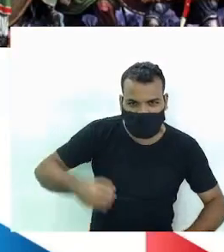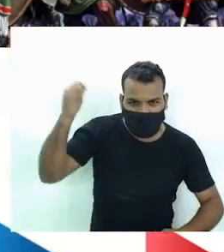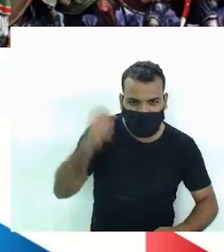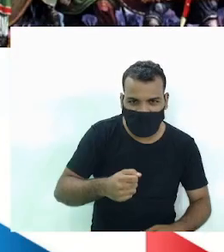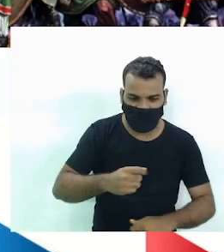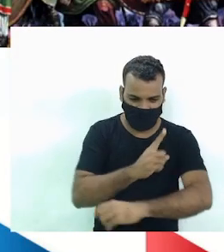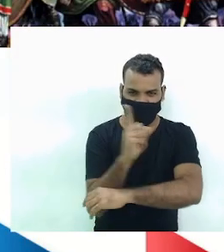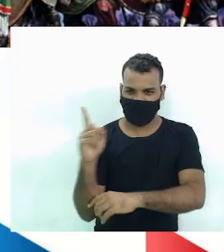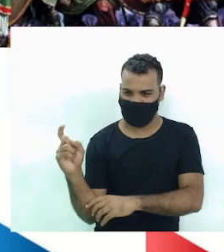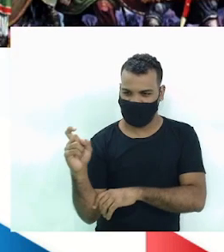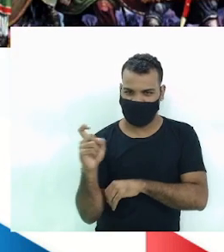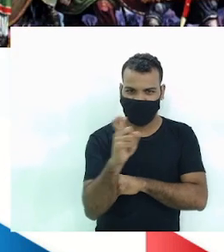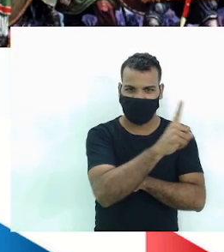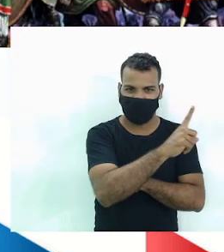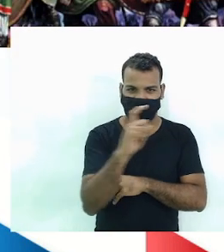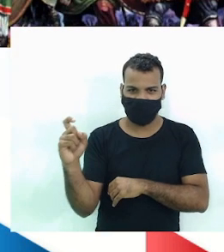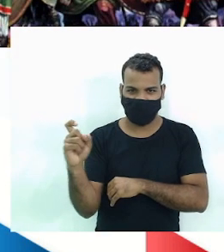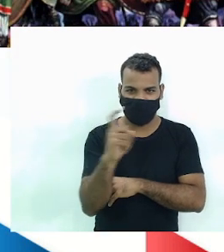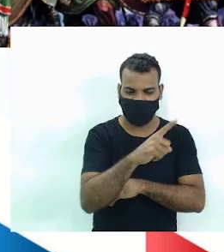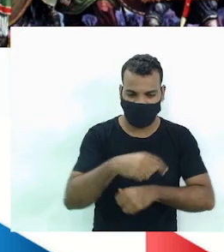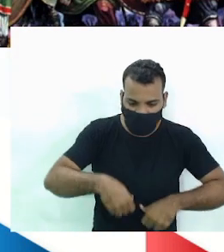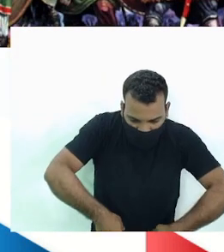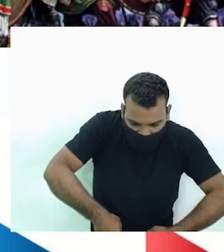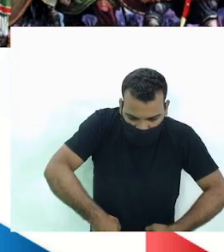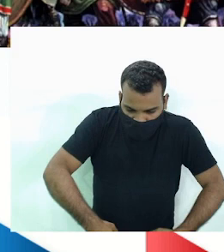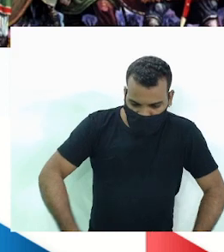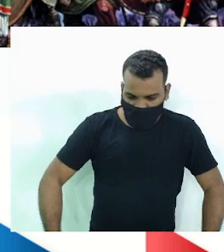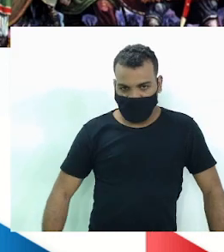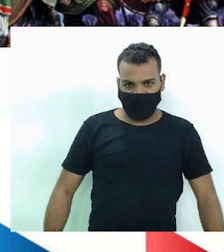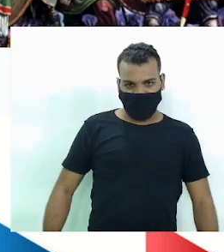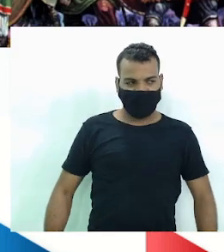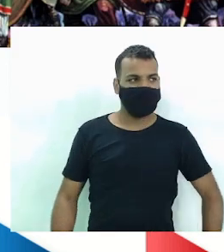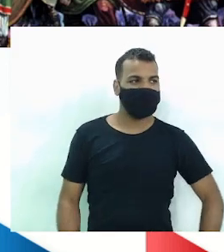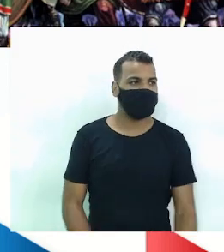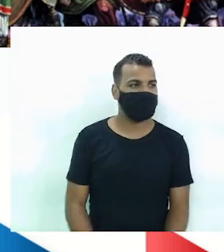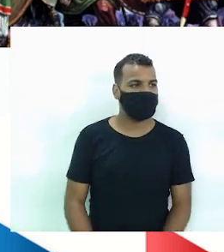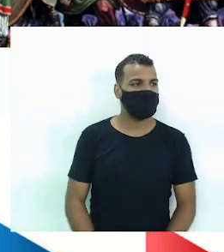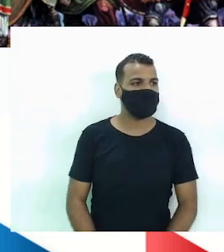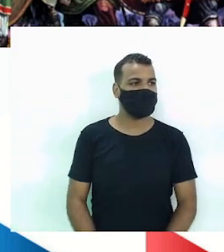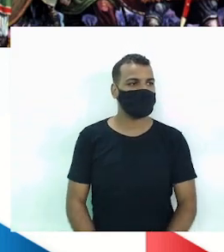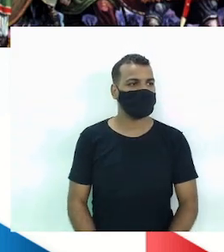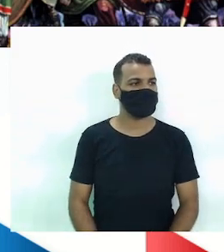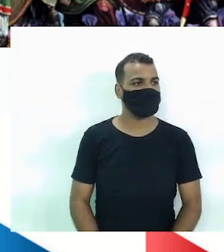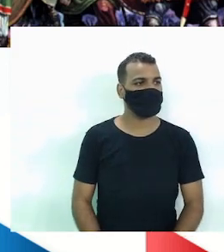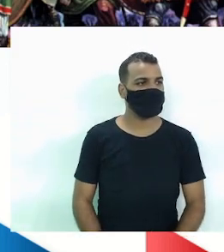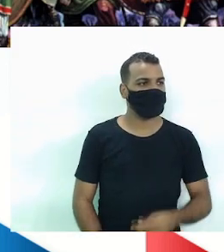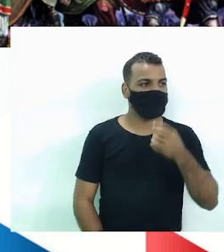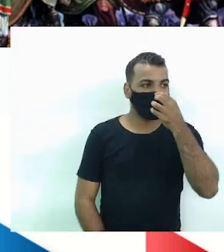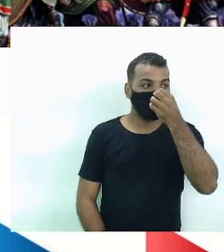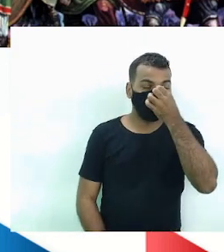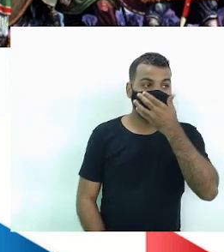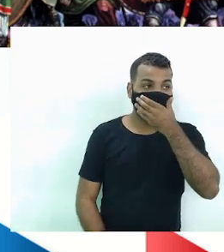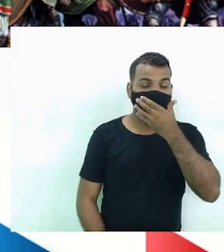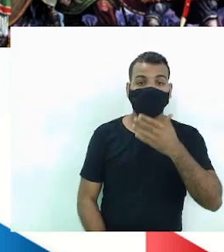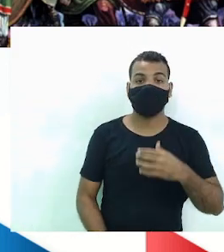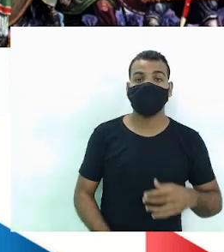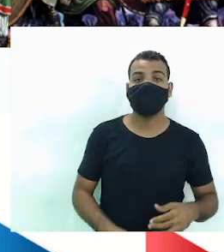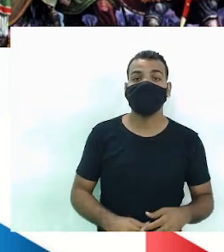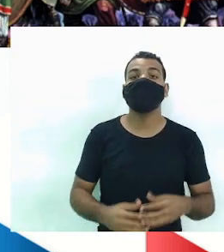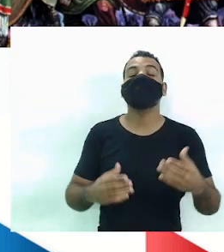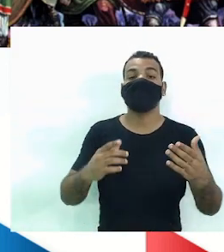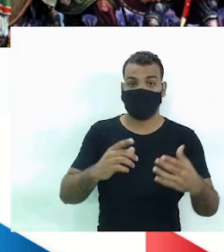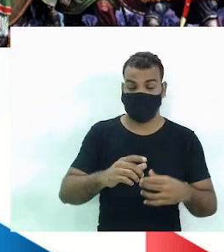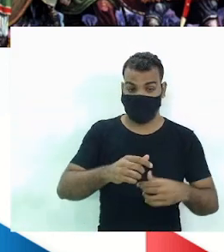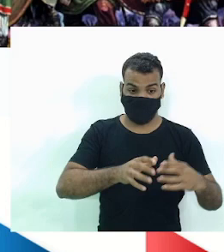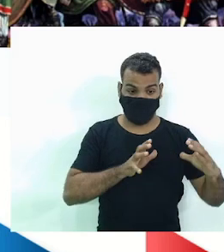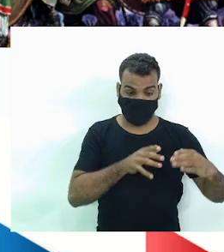ver os novos reinos, novos povos antes e depois de Roma cair. Primeiros povos, a gente vai chamar de